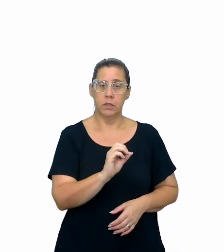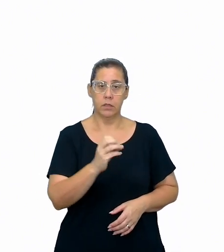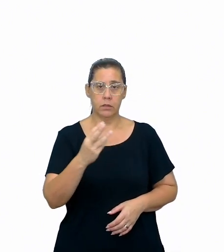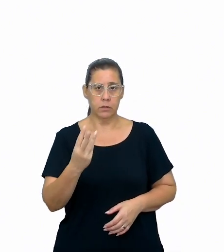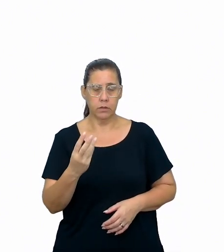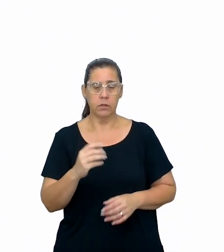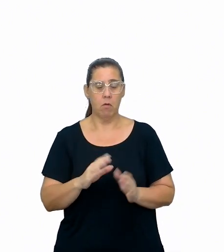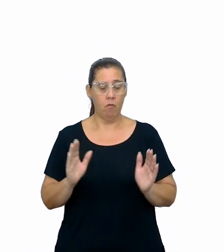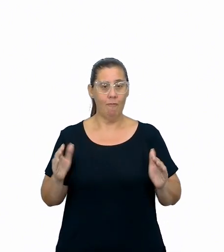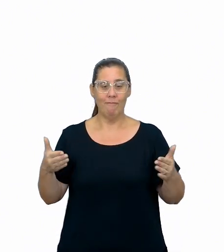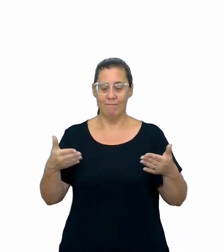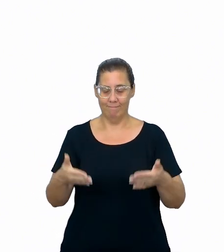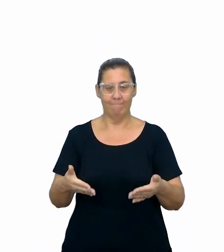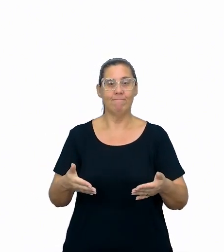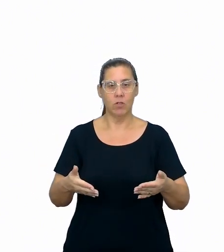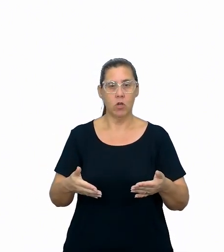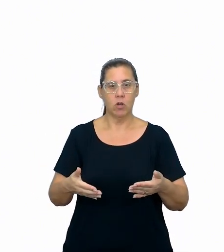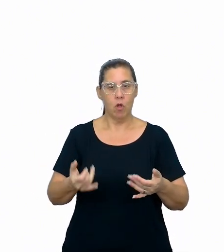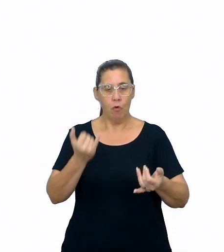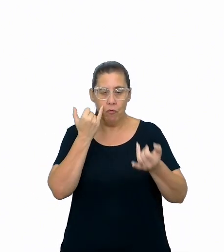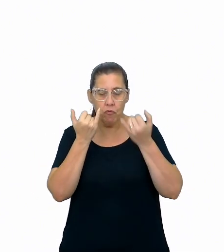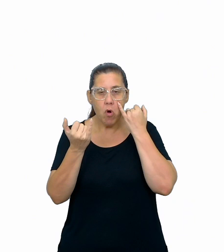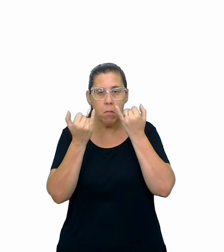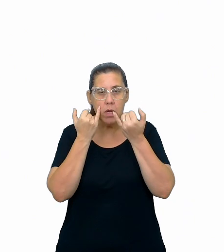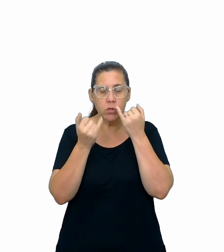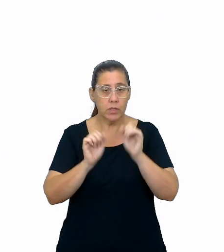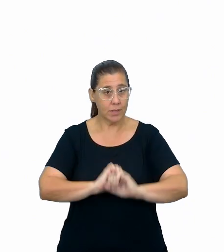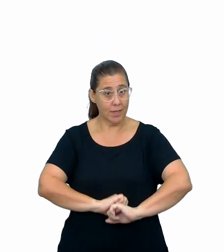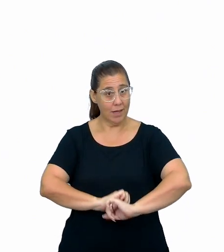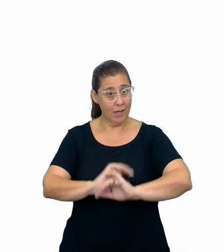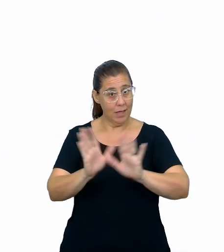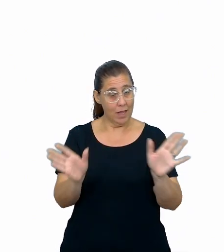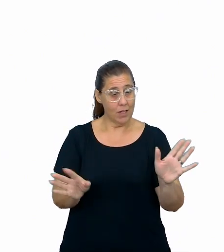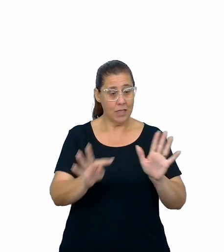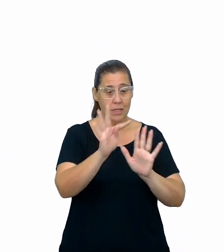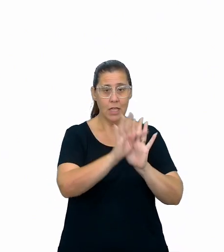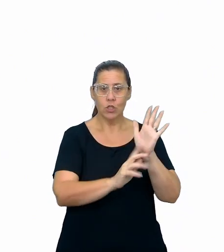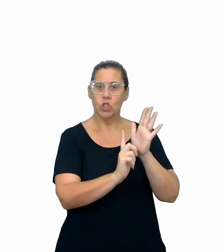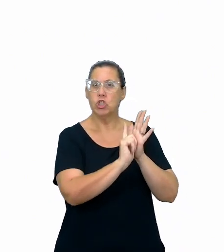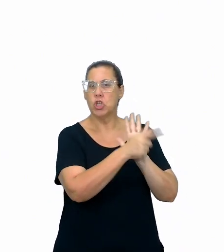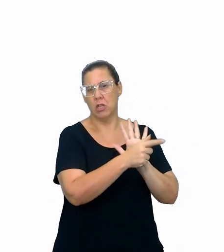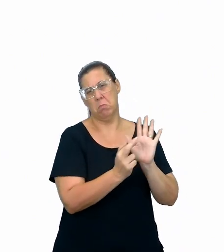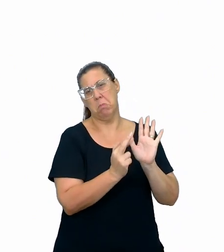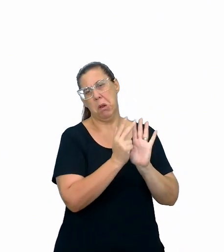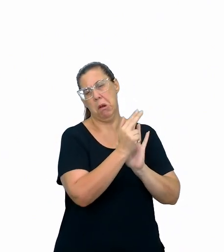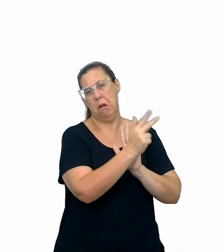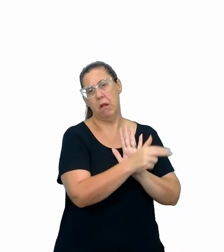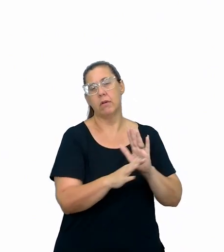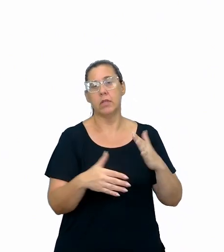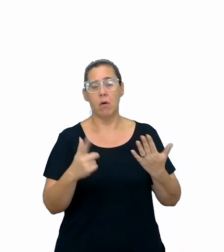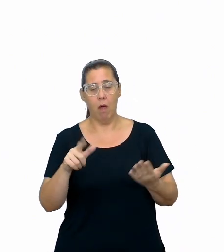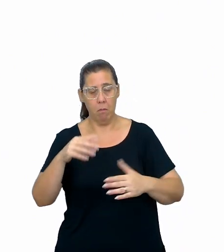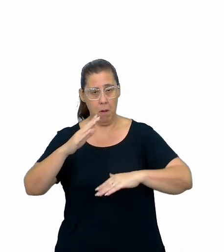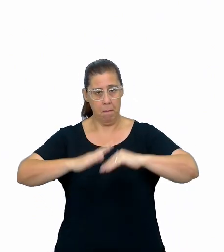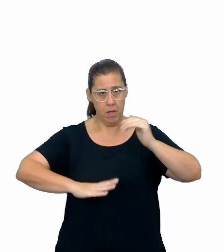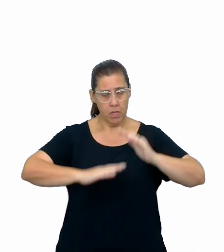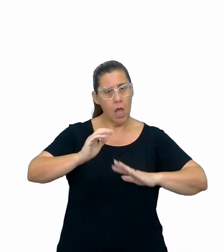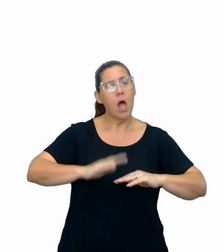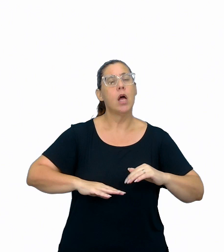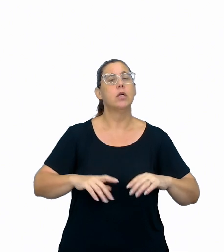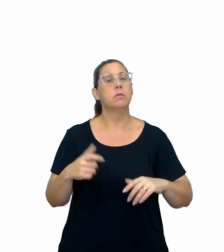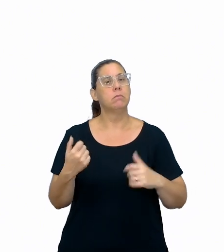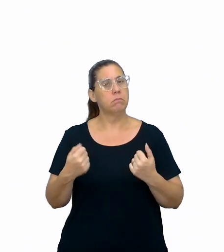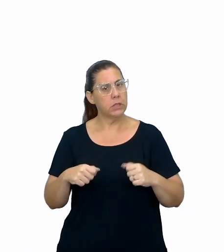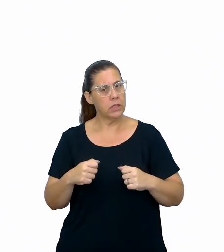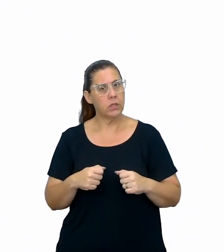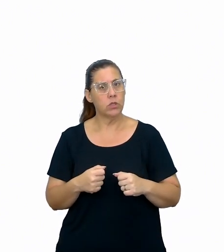03, localizar informações explícitas em textos de diferentes gêneros. Trata-se, então, de uma habilidade que precisa de